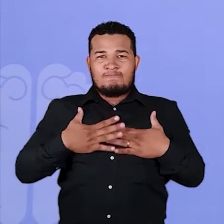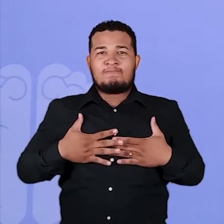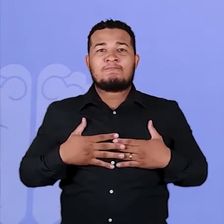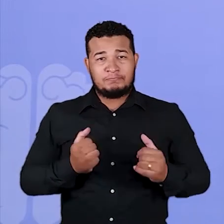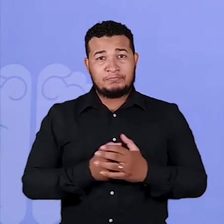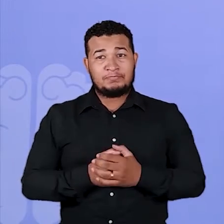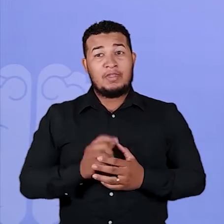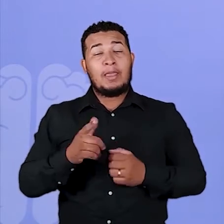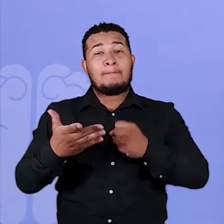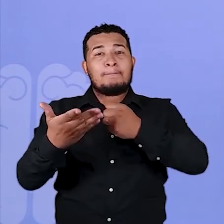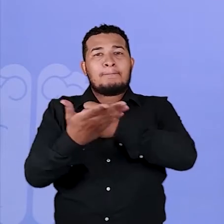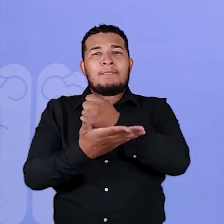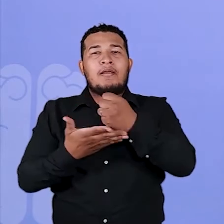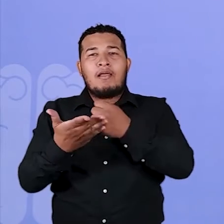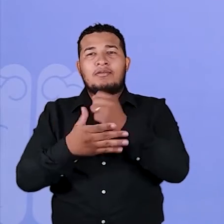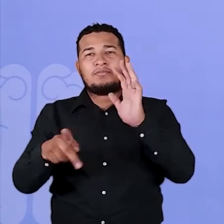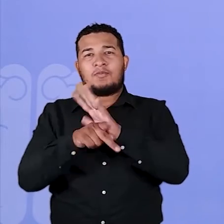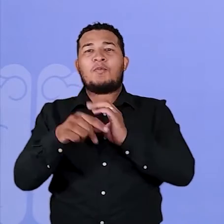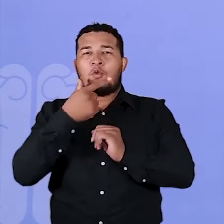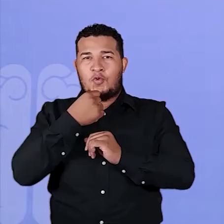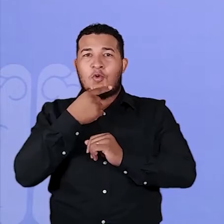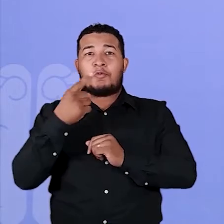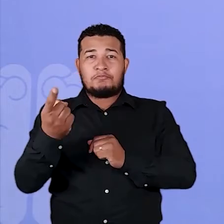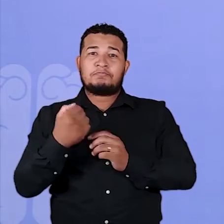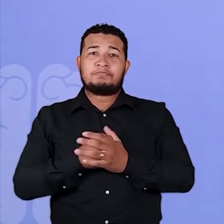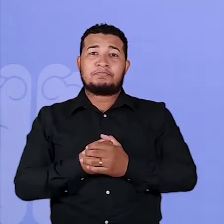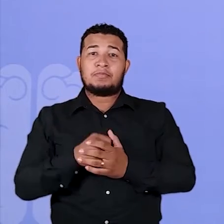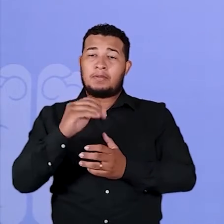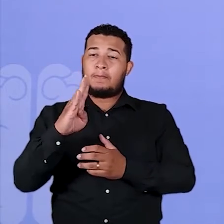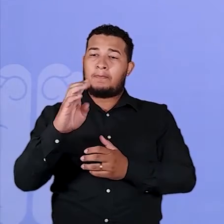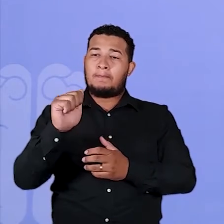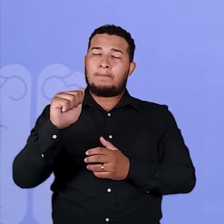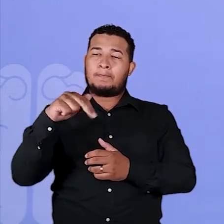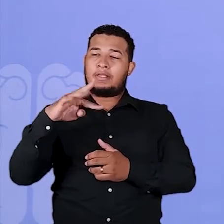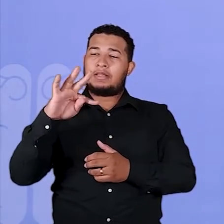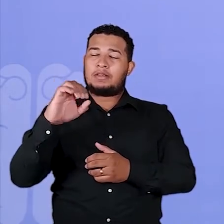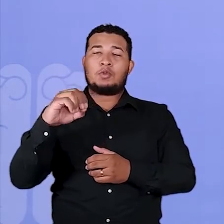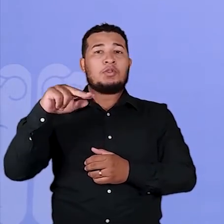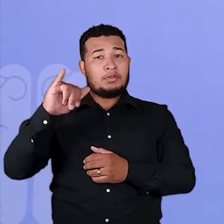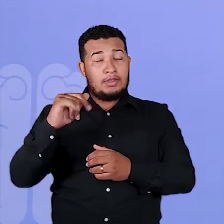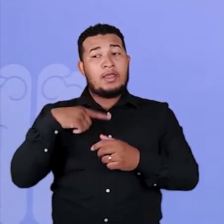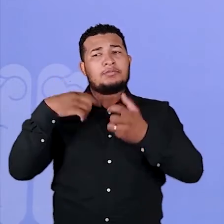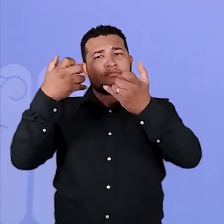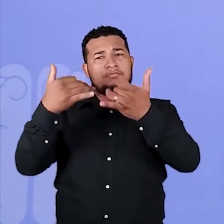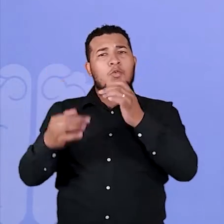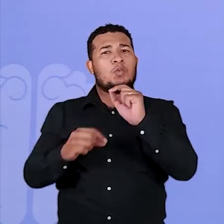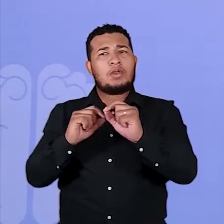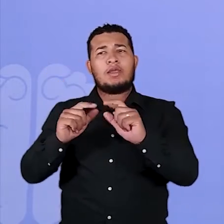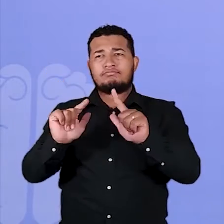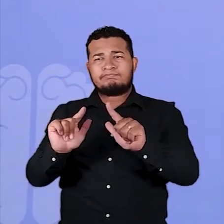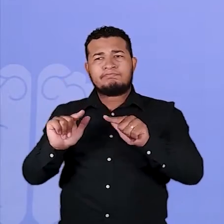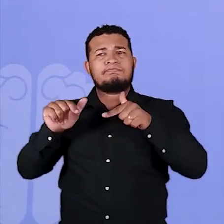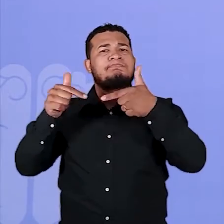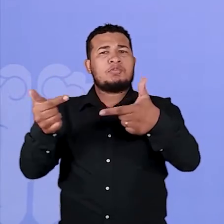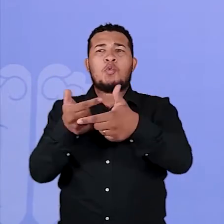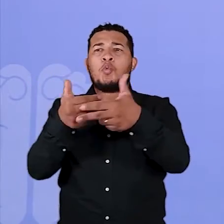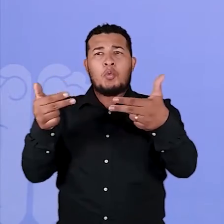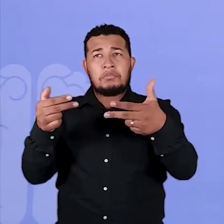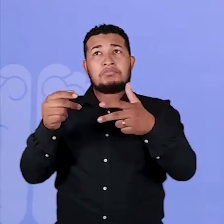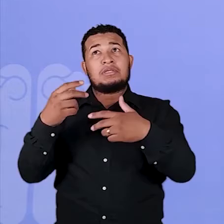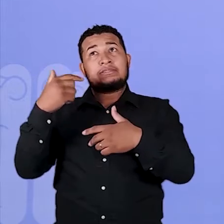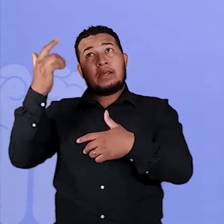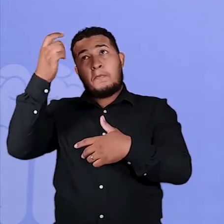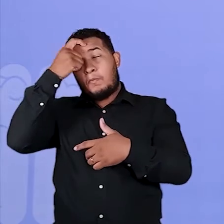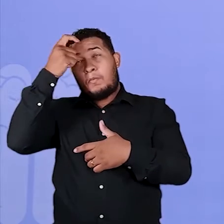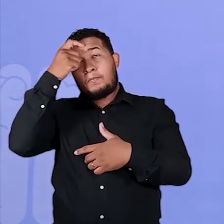é a afirmação básica do Bentham. Por Bentham, todas as nossas ações, quer a gente saiba